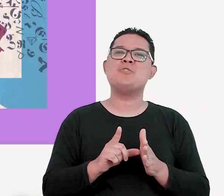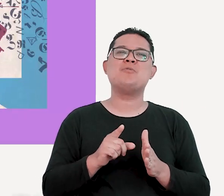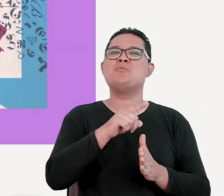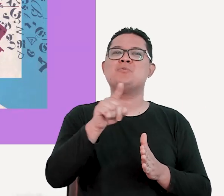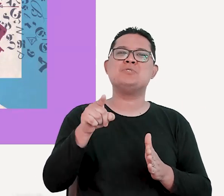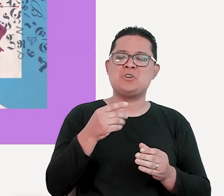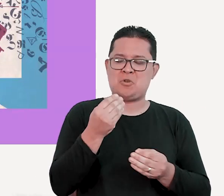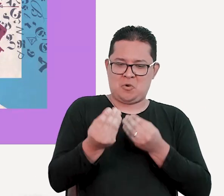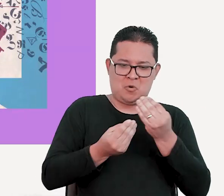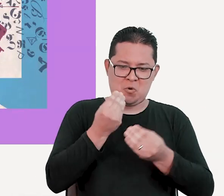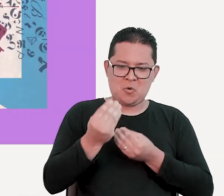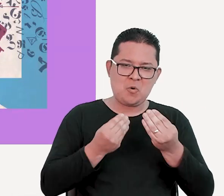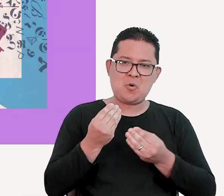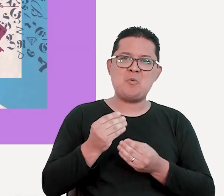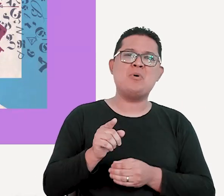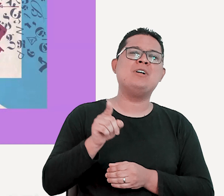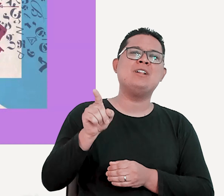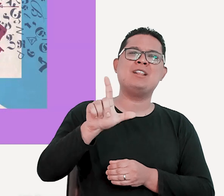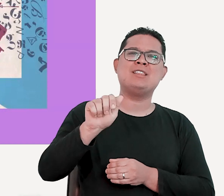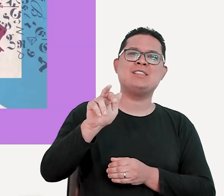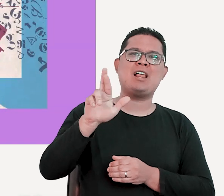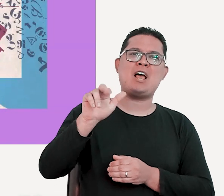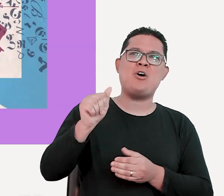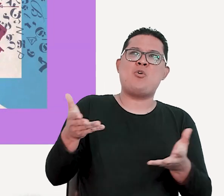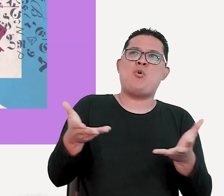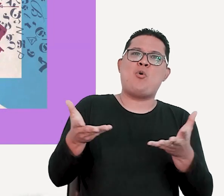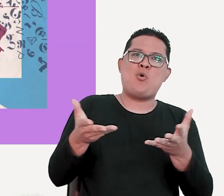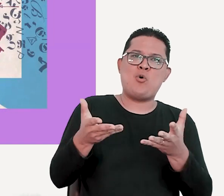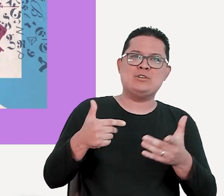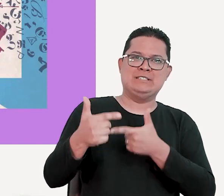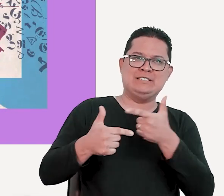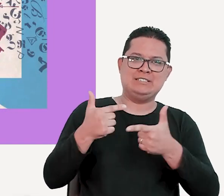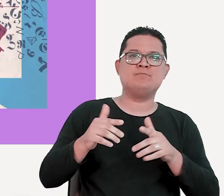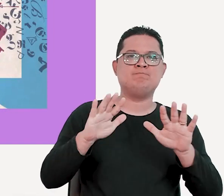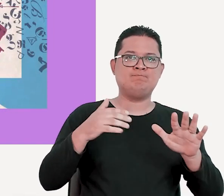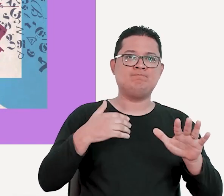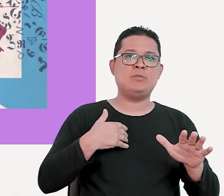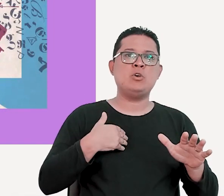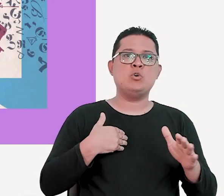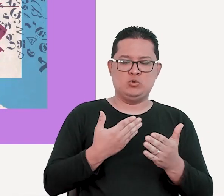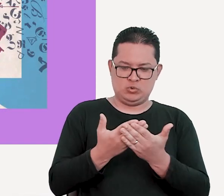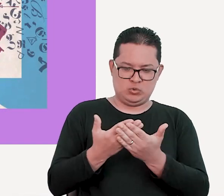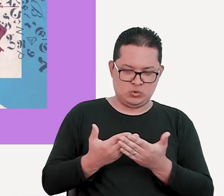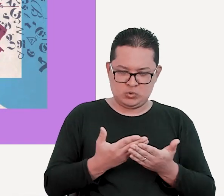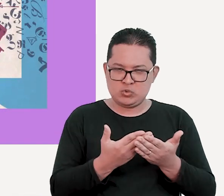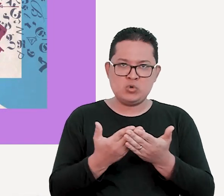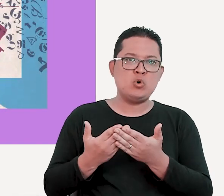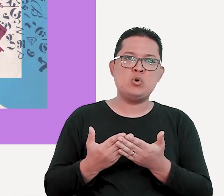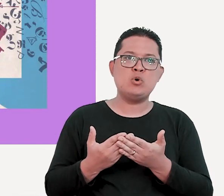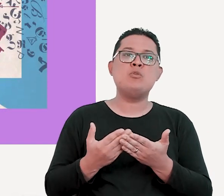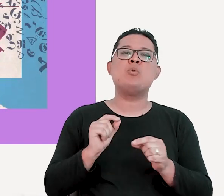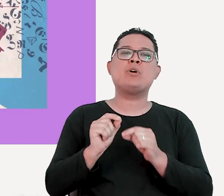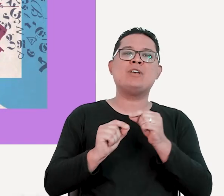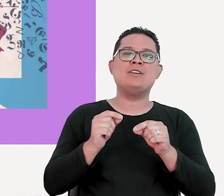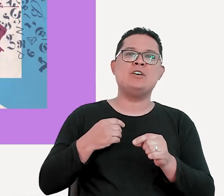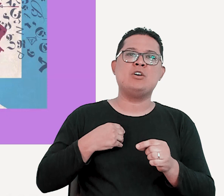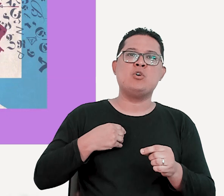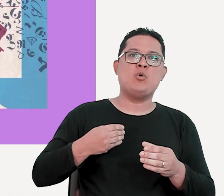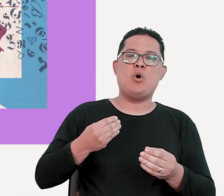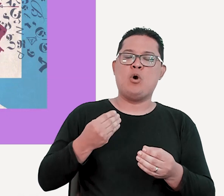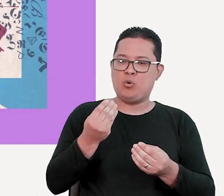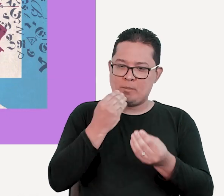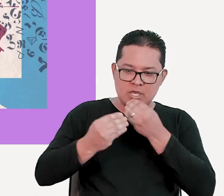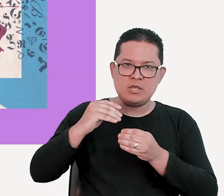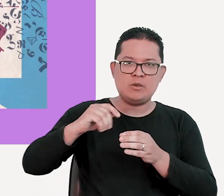meu que eu cheguei aqui onde eu estou hoje, tá? A minha formação, na verdade, é gastronomia. Eu sou azeitóloga de formação, assim,